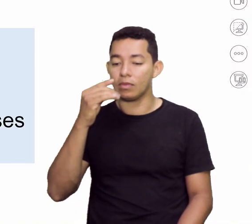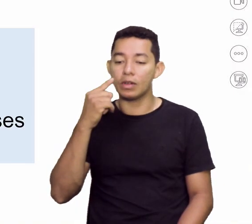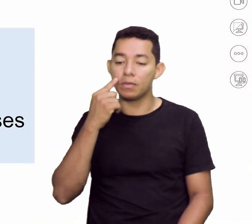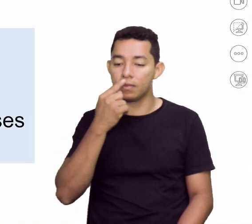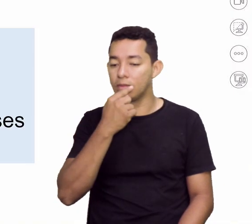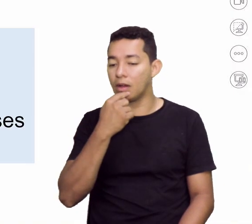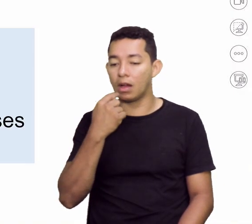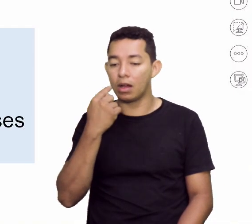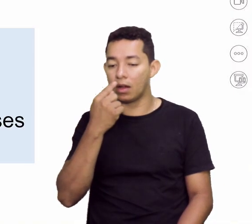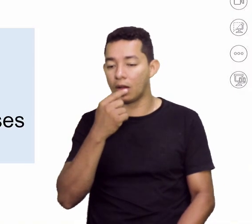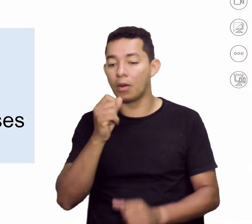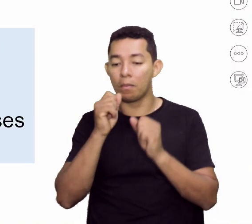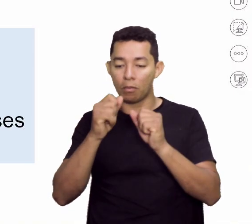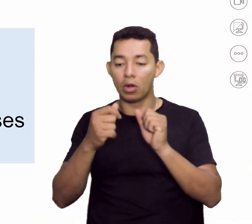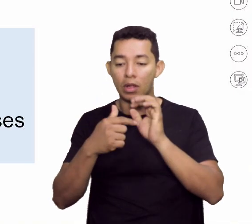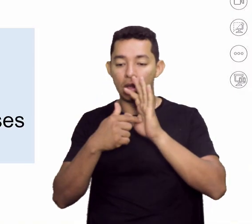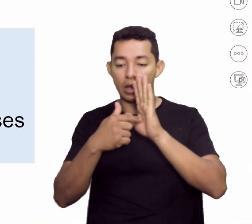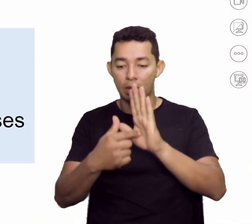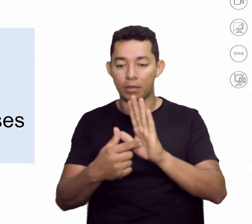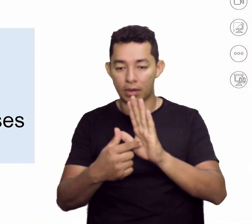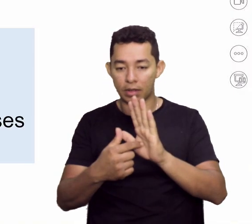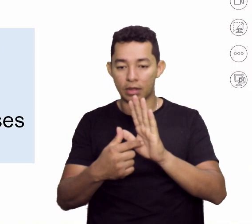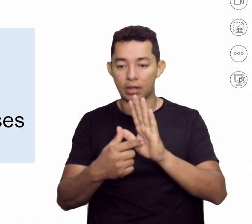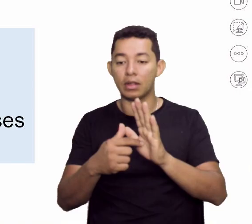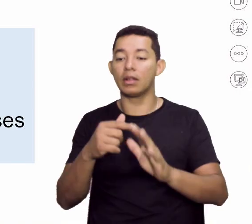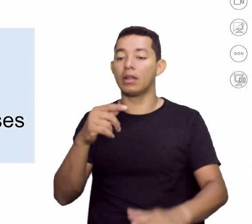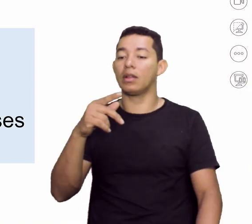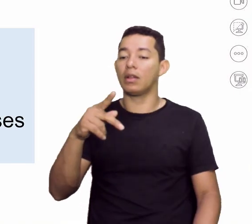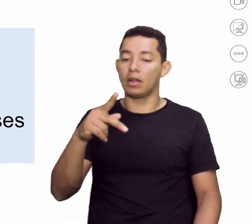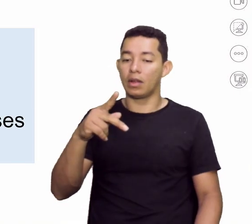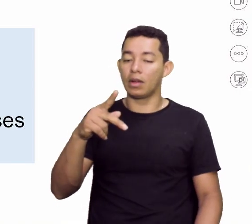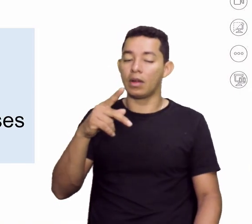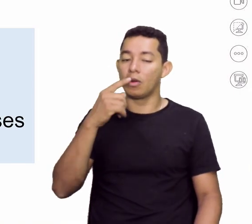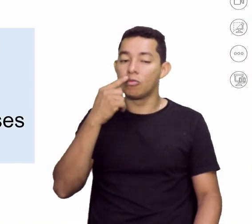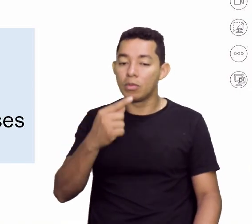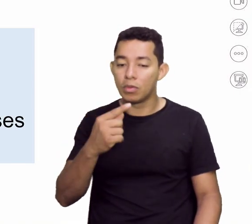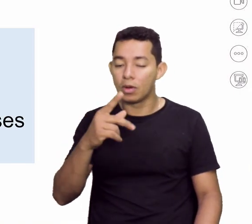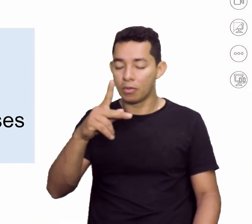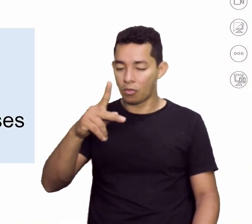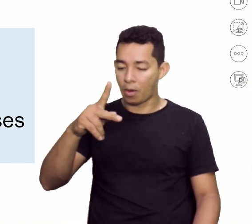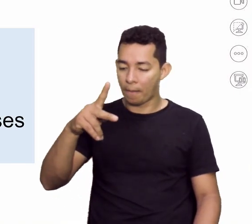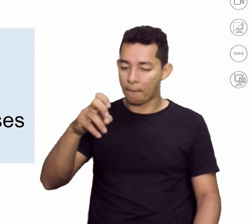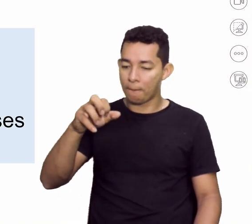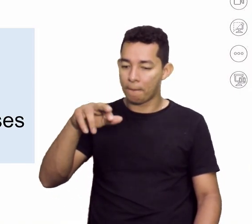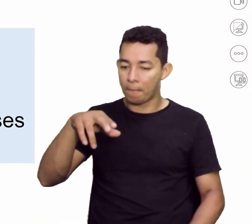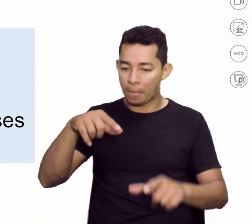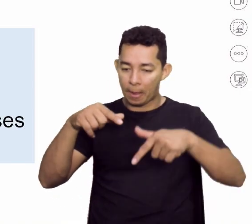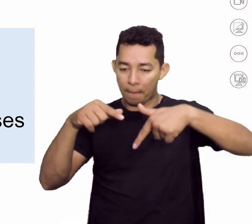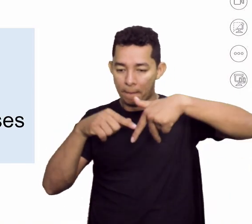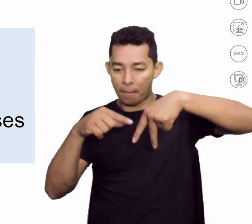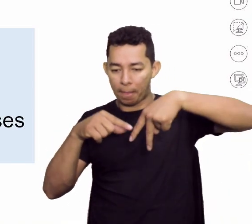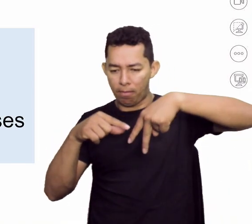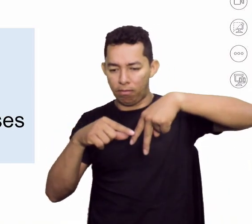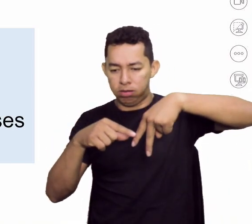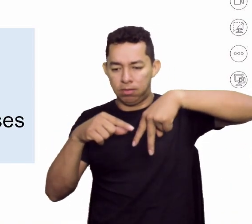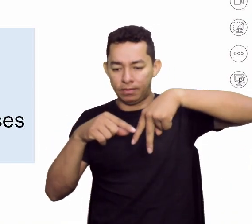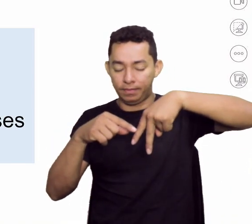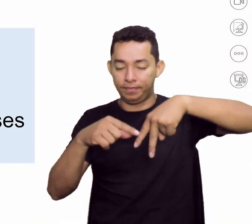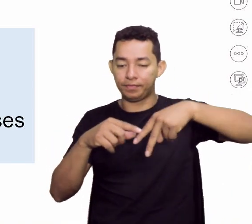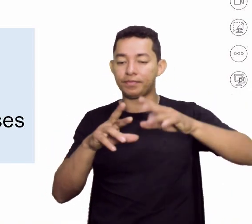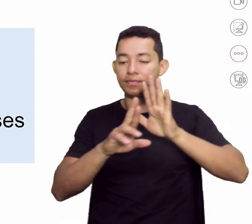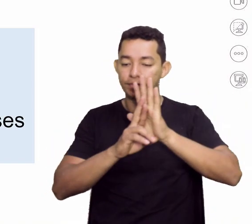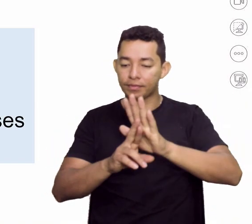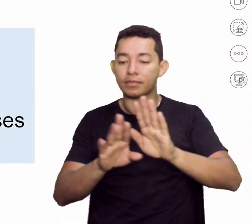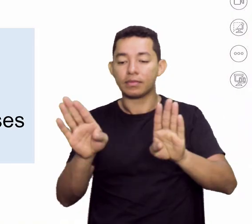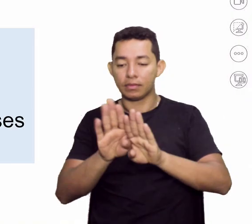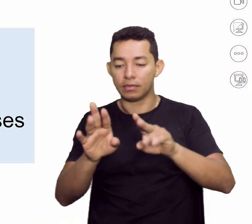representar uma boca e uma perna representava uma perna. Também existiam hieróglifos que faziam